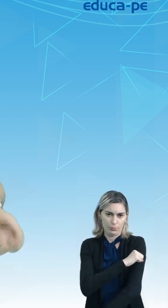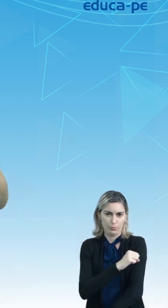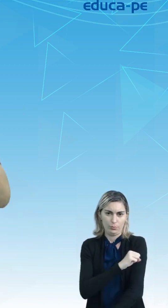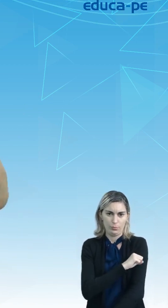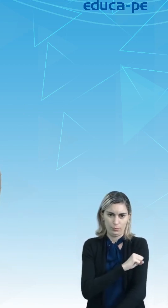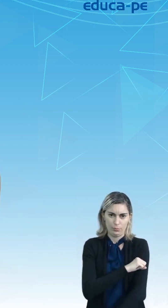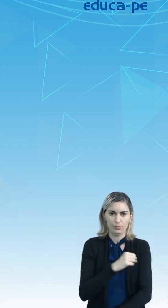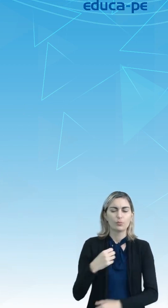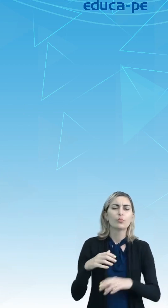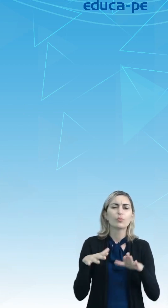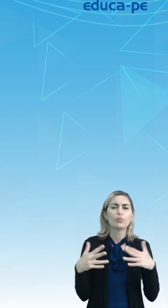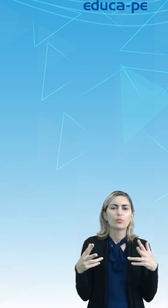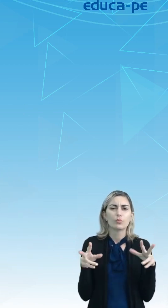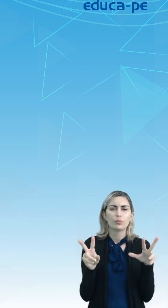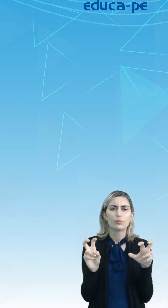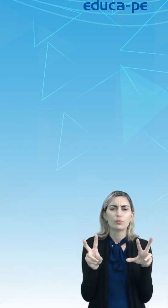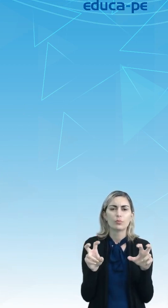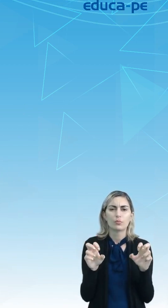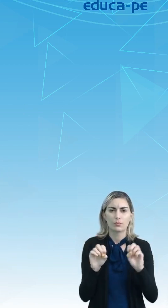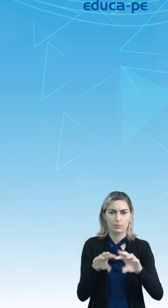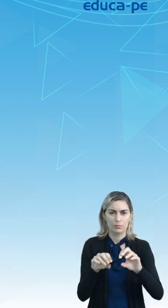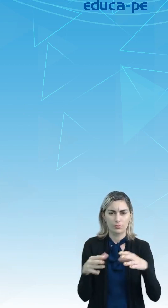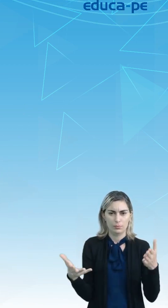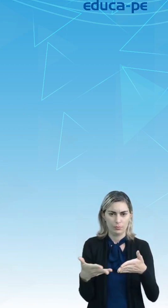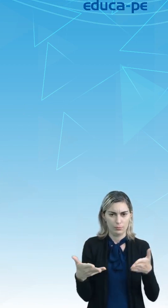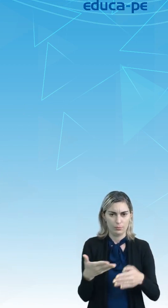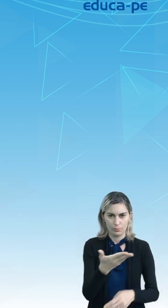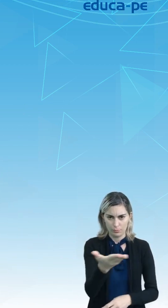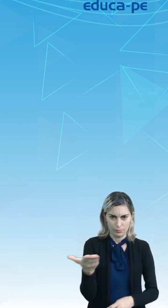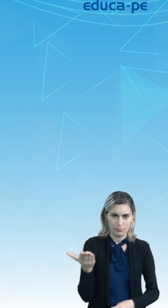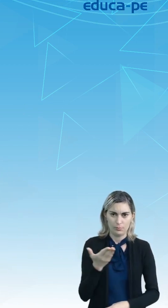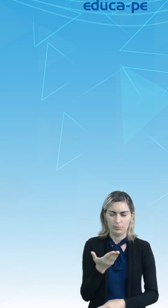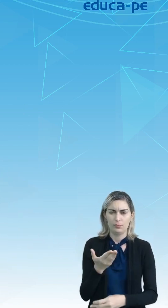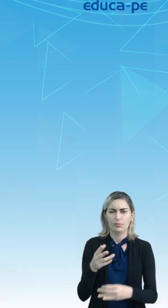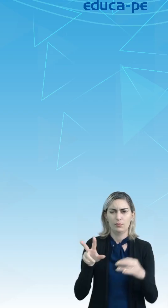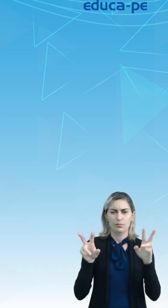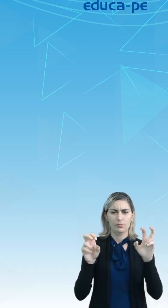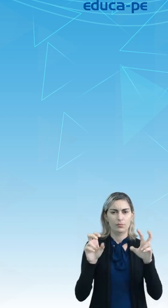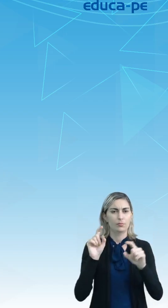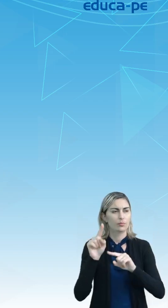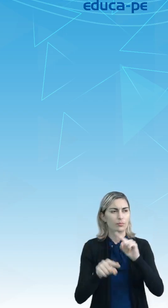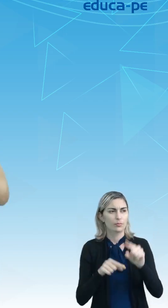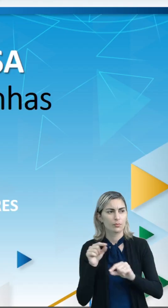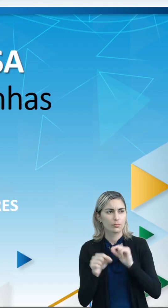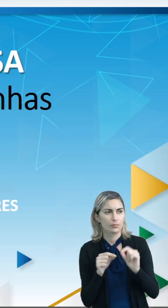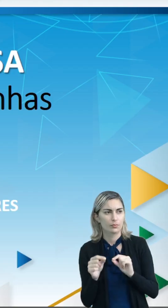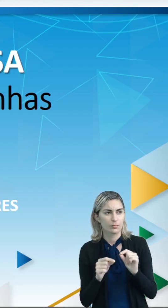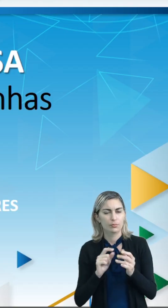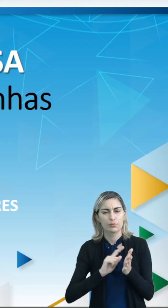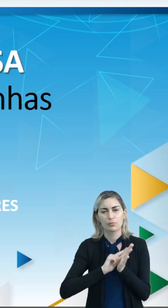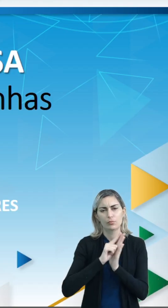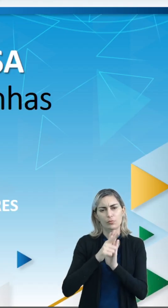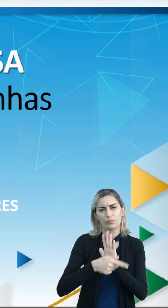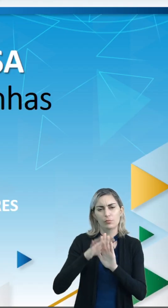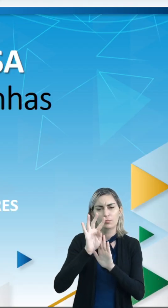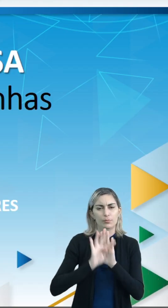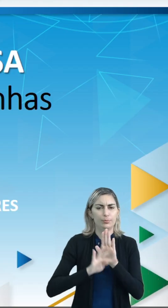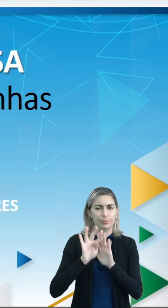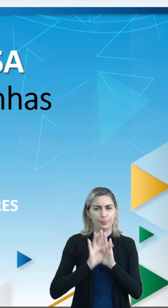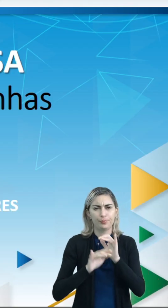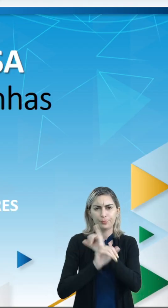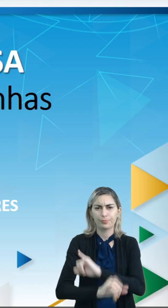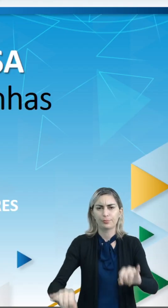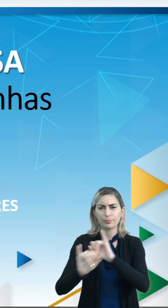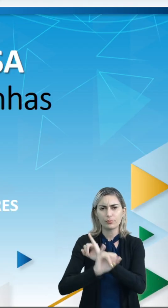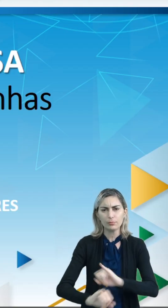ano. E qual é o tema da aula de hoje? Para você, estudante, o tema da aula de hoje é gênero textual.